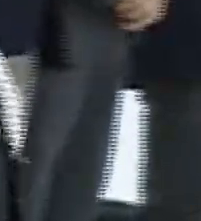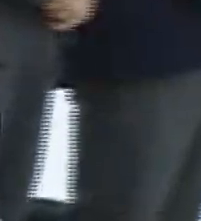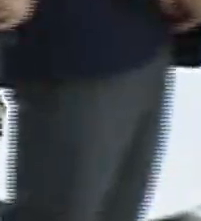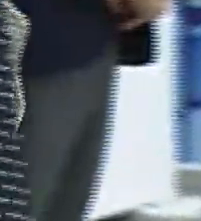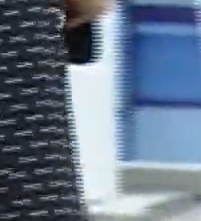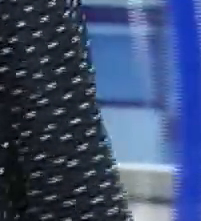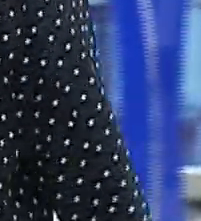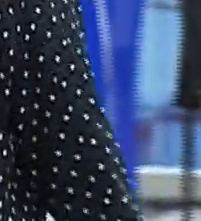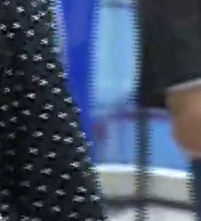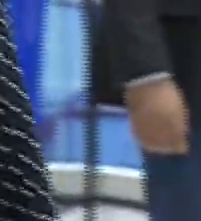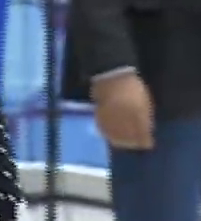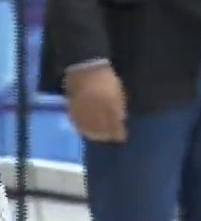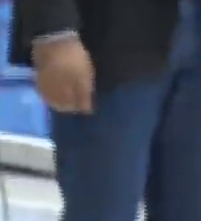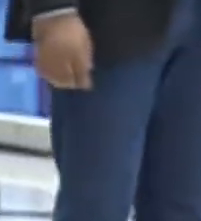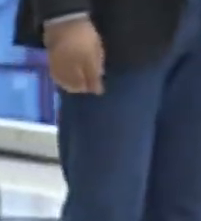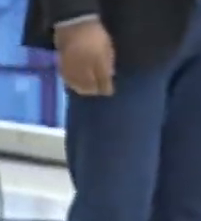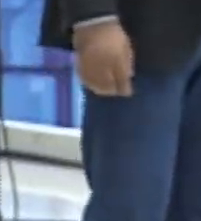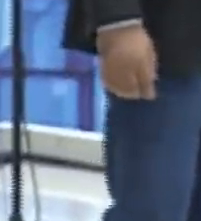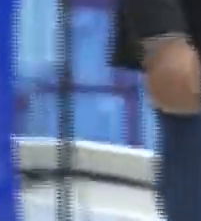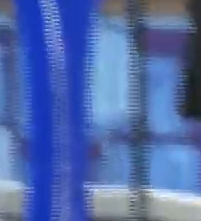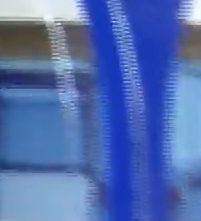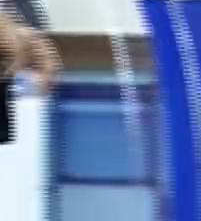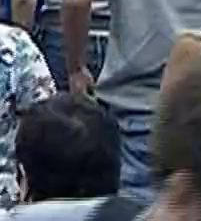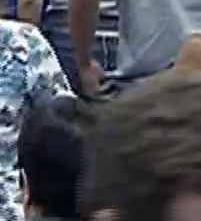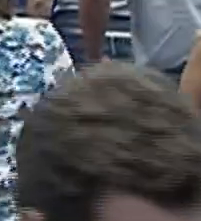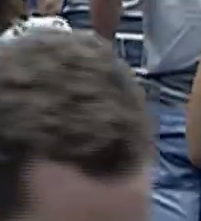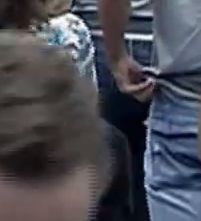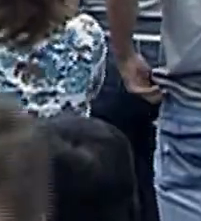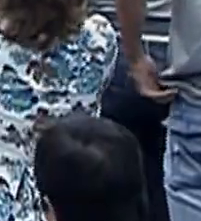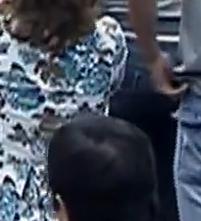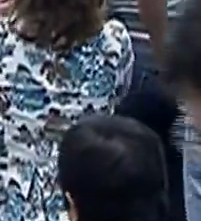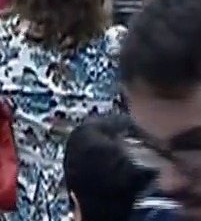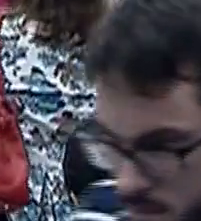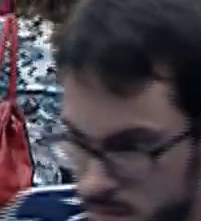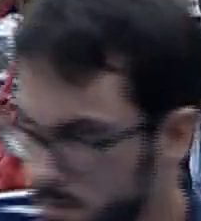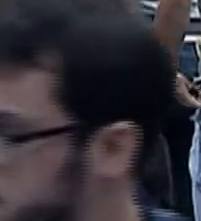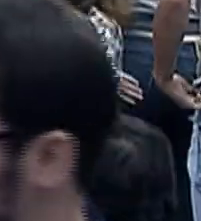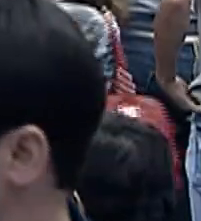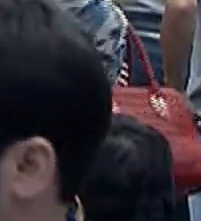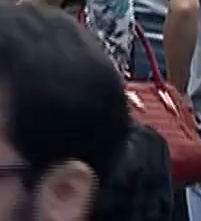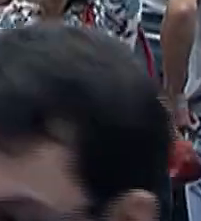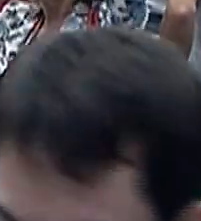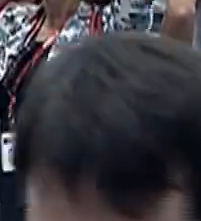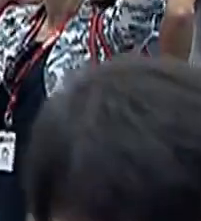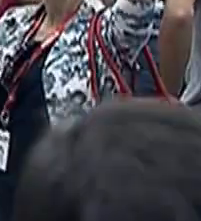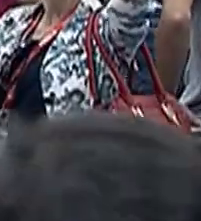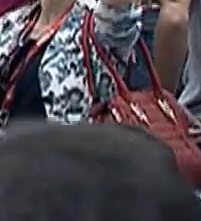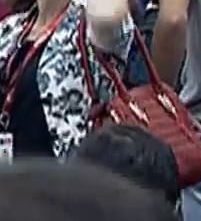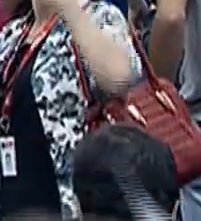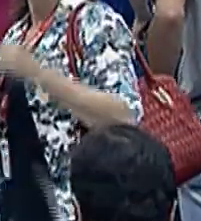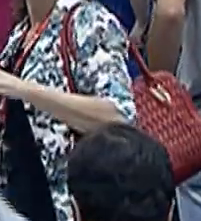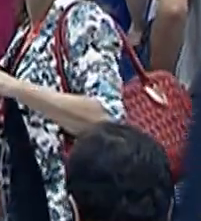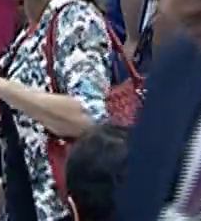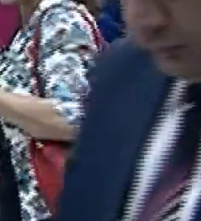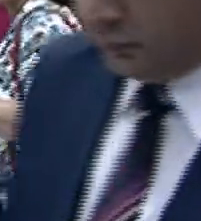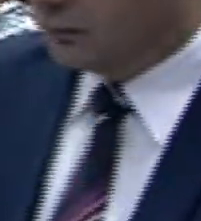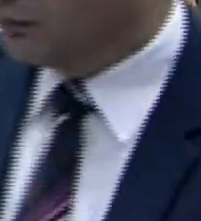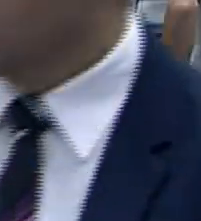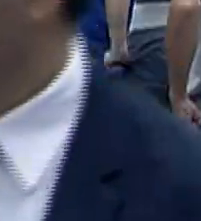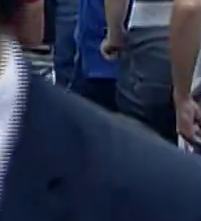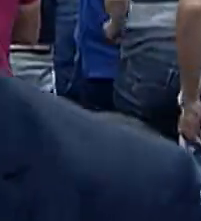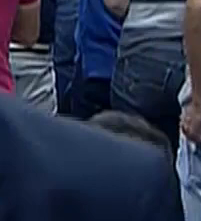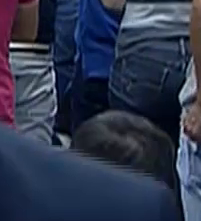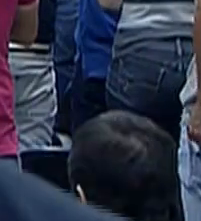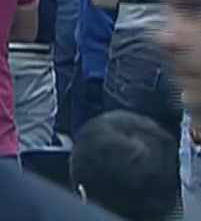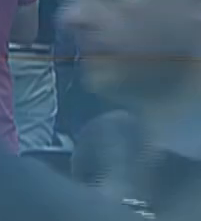Senhoras e senhores, agradecemos a presença de todos. A cerimônia está encerrada. Muito obrigada.